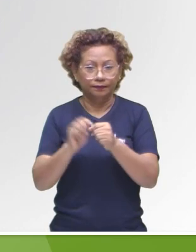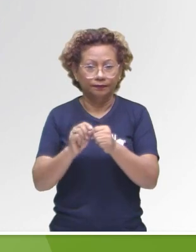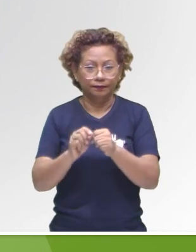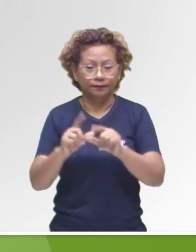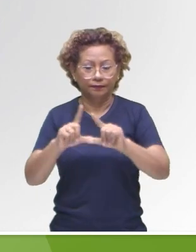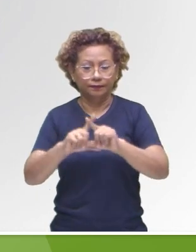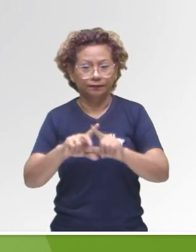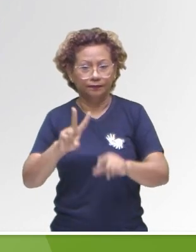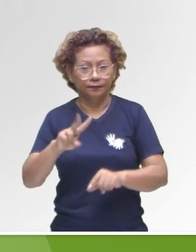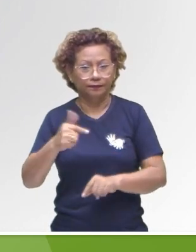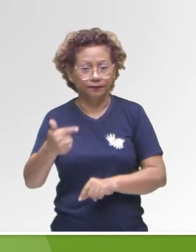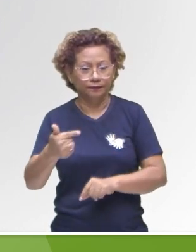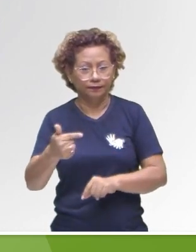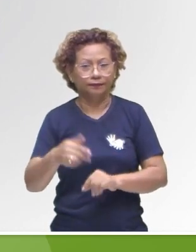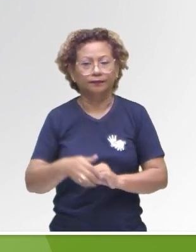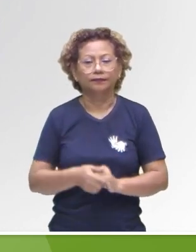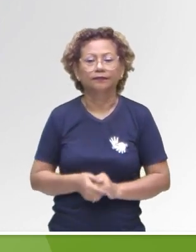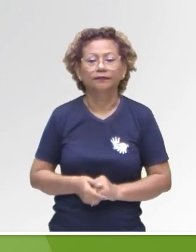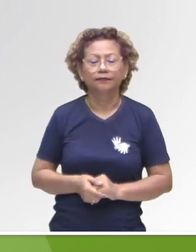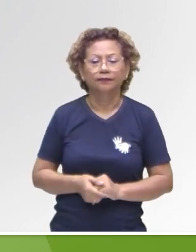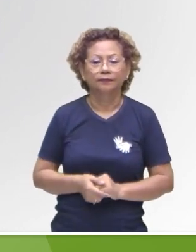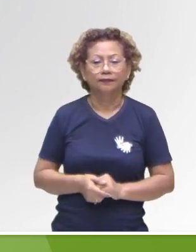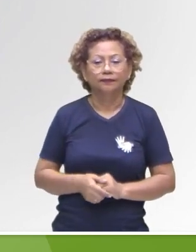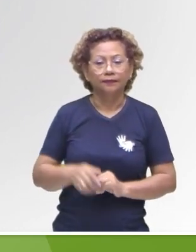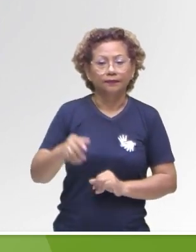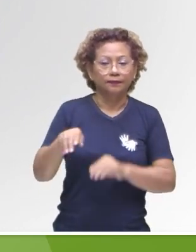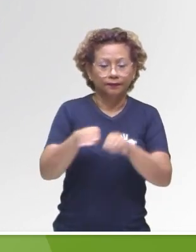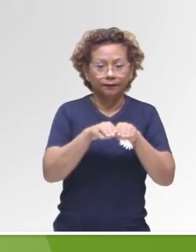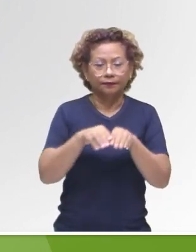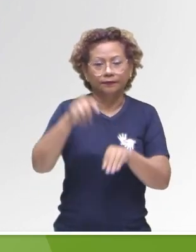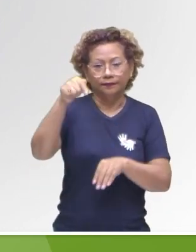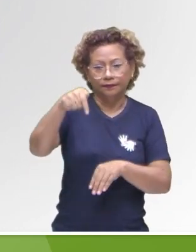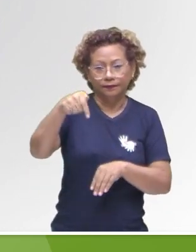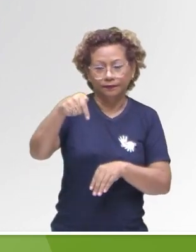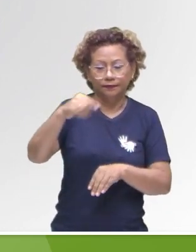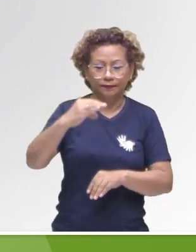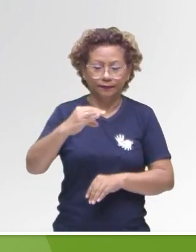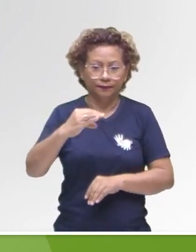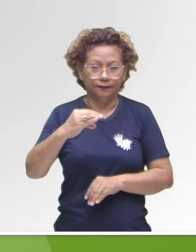fica ΔV2 igual a